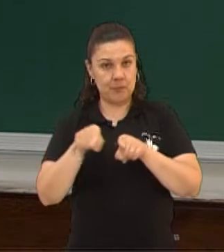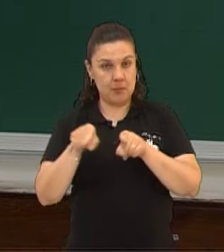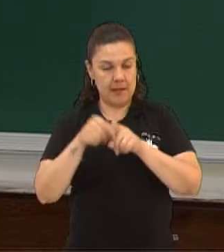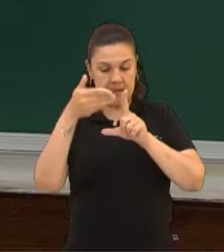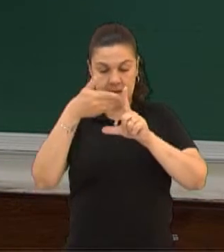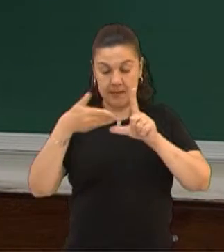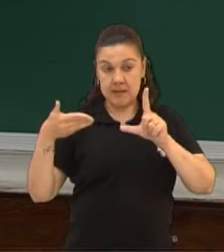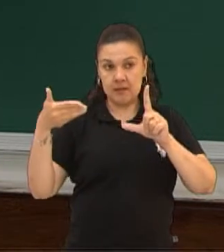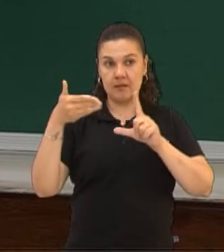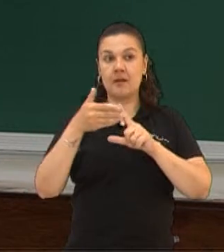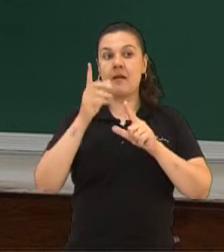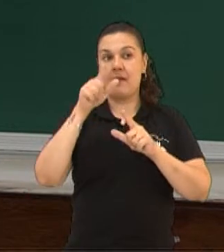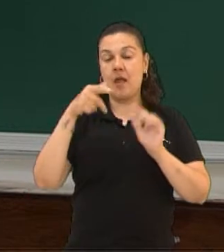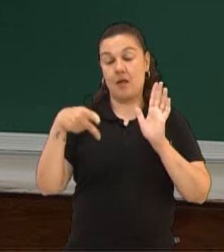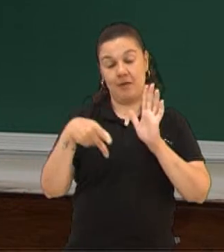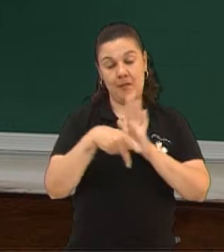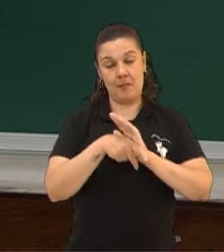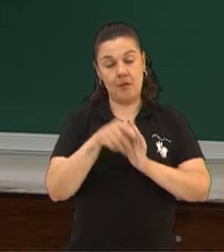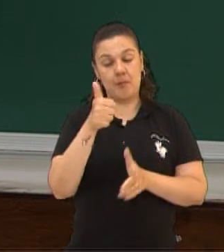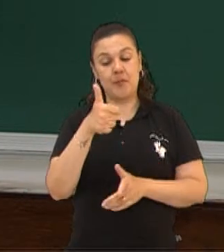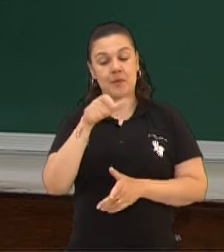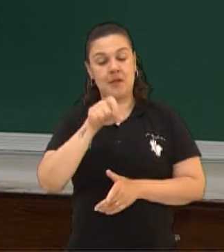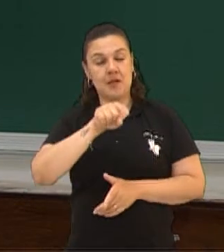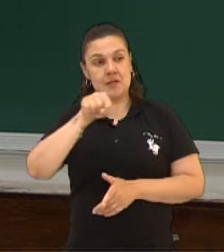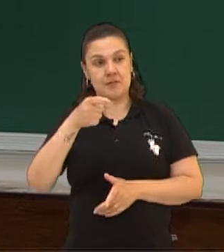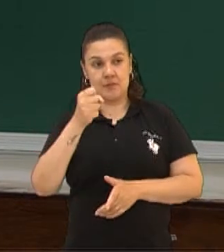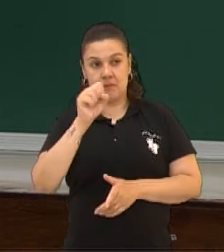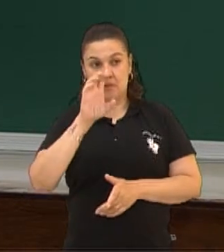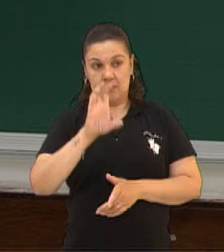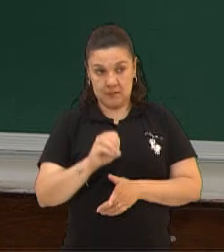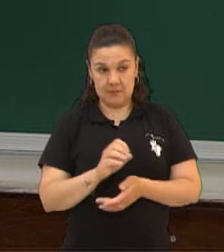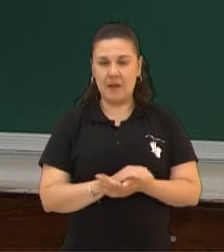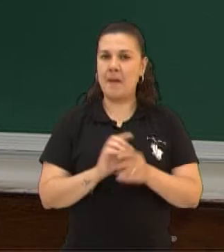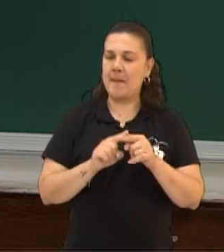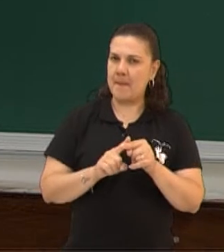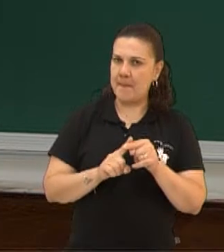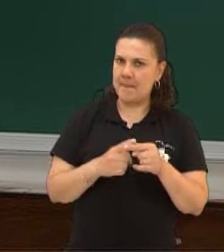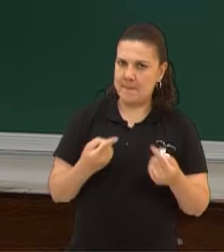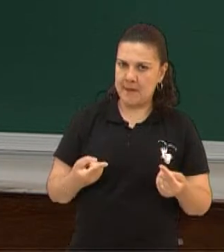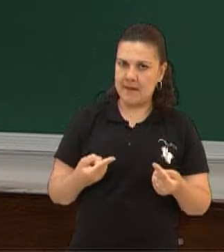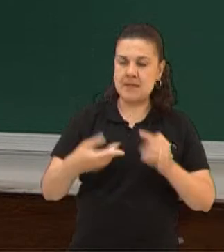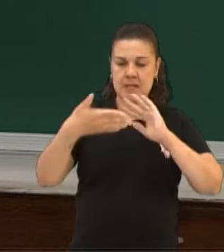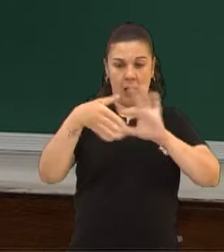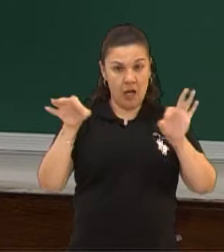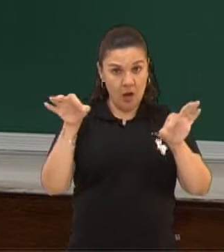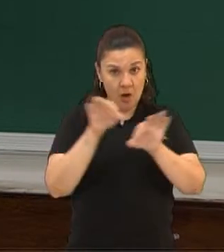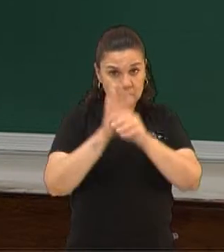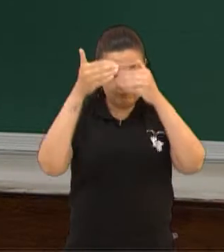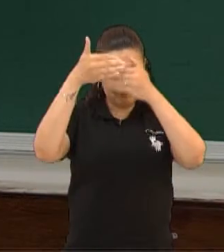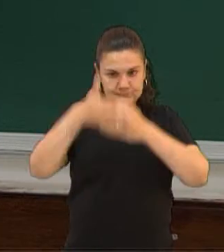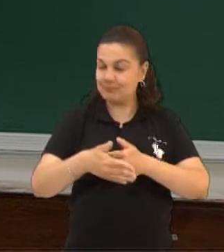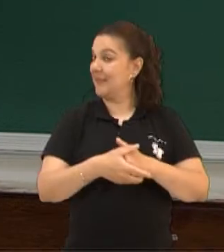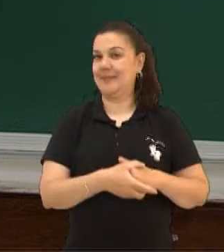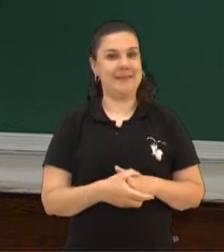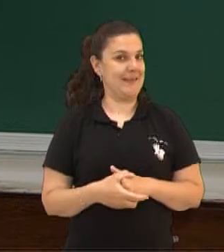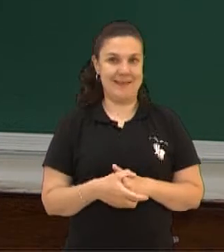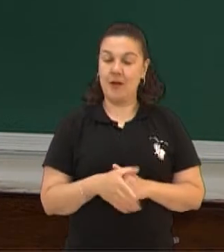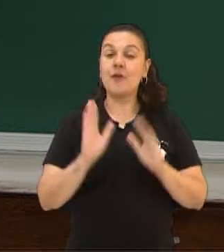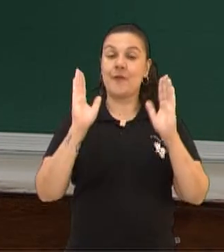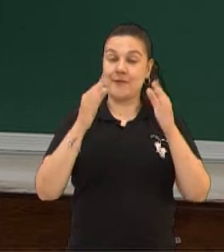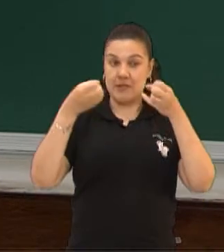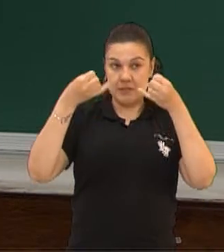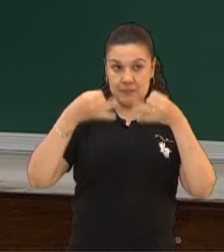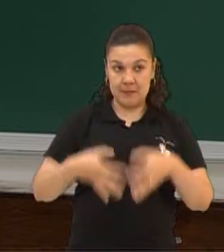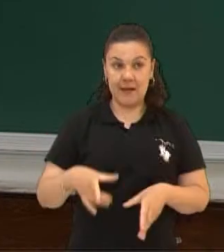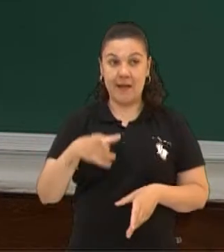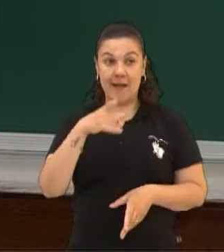nenhum espaço, mede 10,80 metros quadrados. Só que elas estão inteiras? Não, a prof já